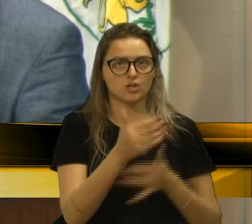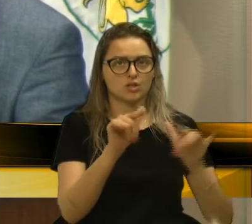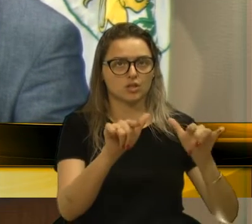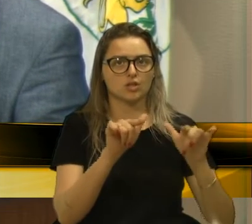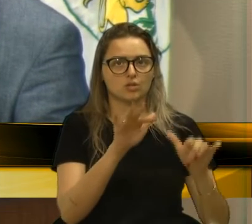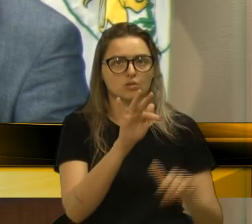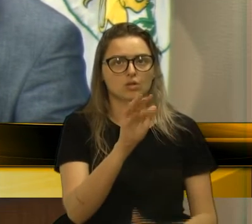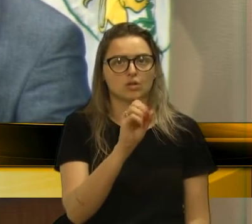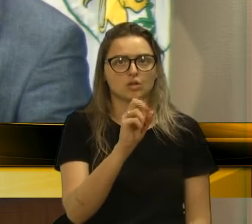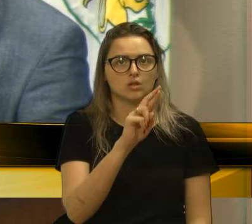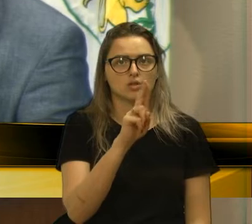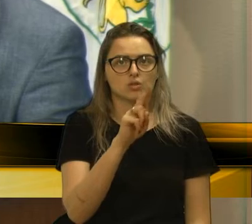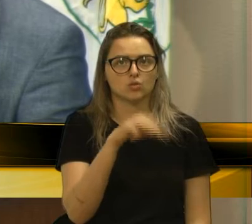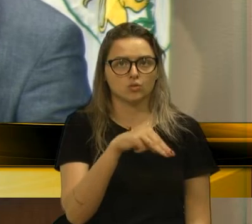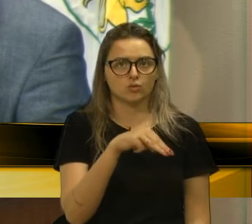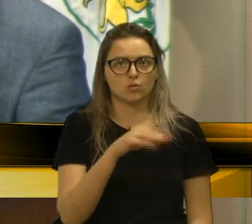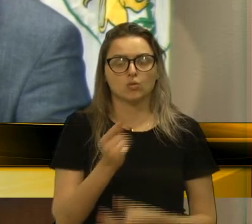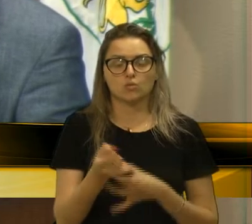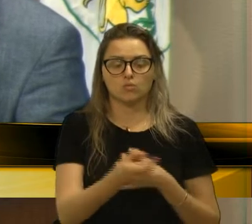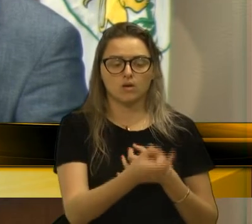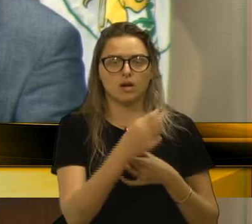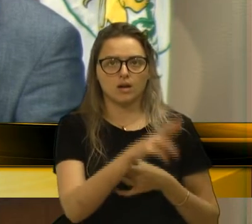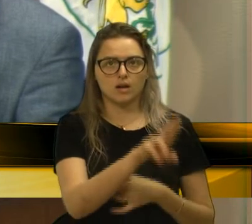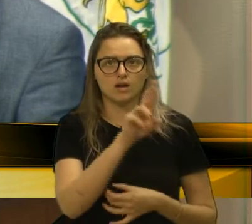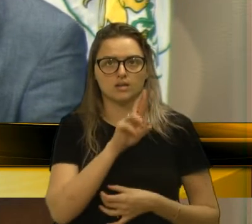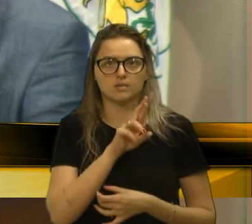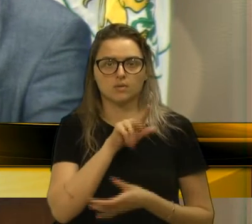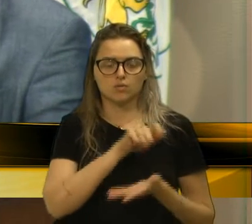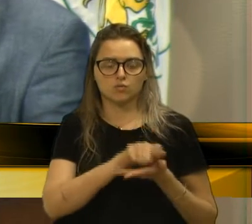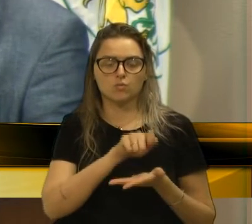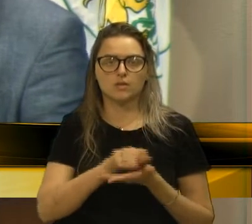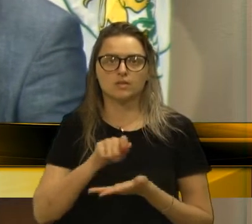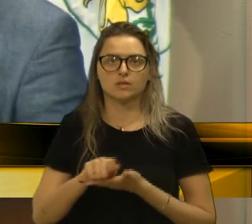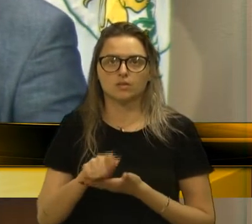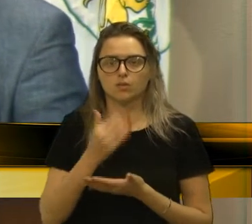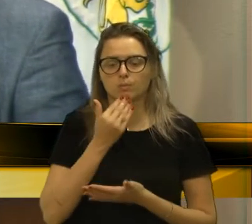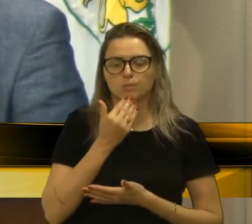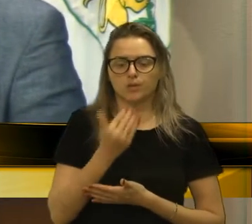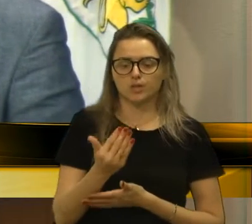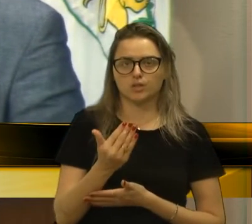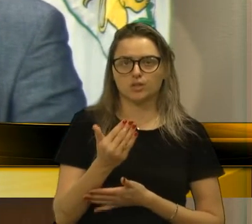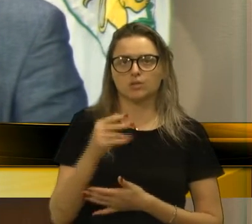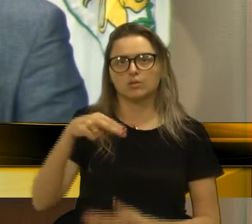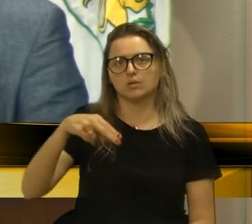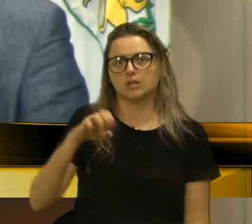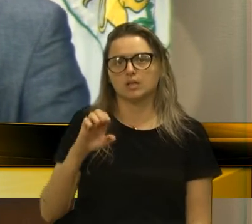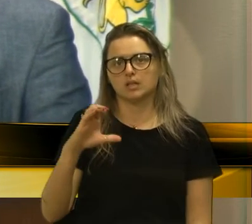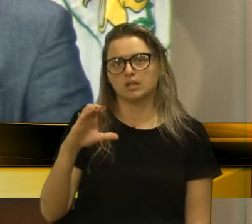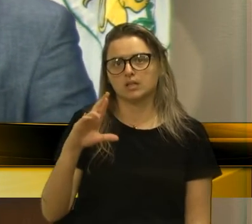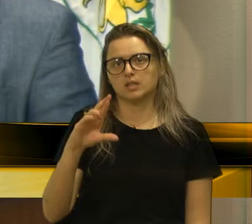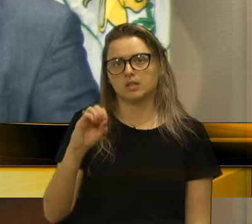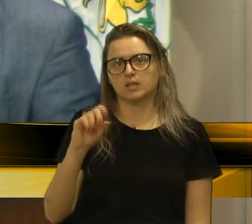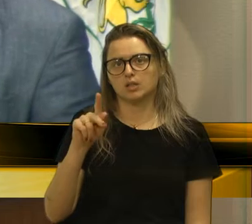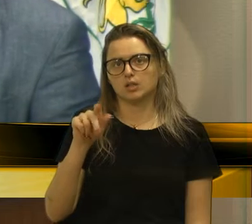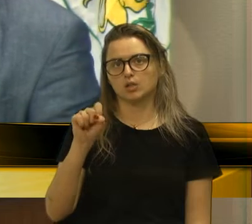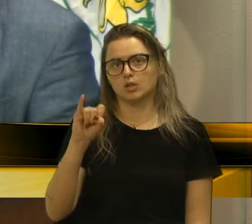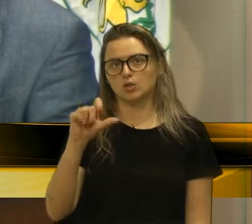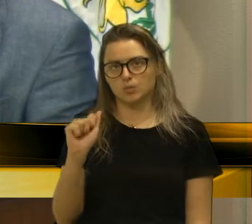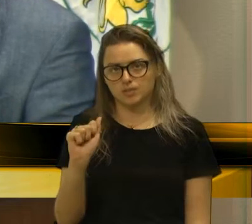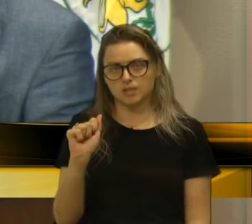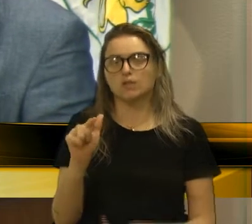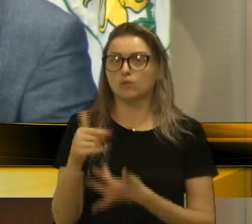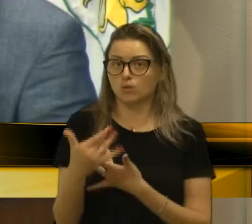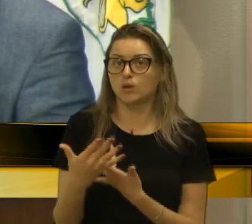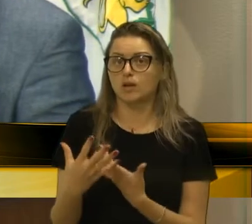fórum, um retorno de um oficial escrevente. O pedido dela para a necropsia do corpo desse menino foi